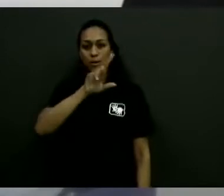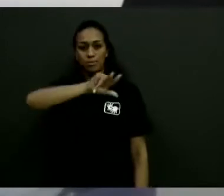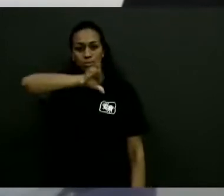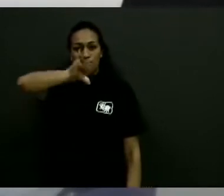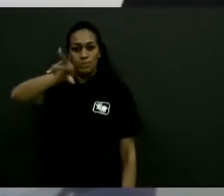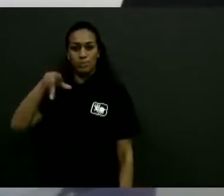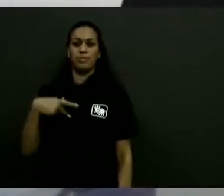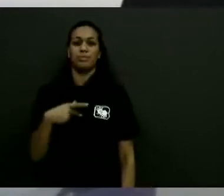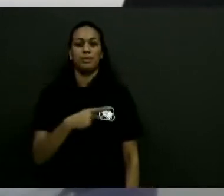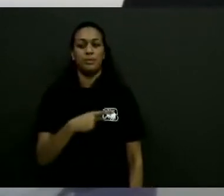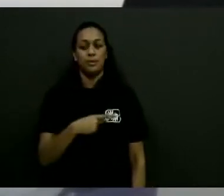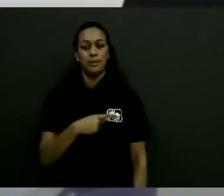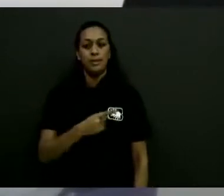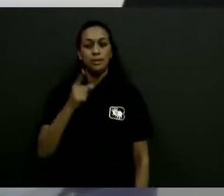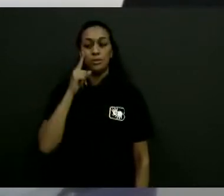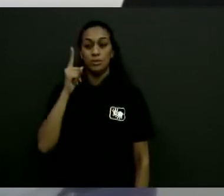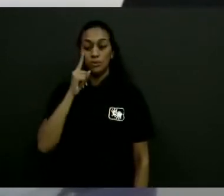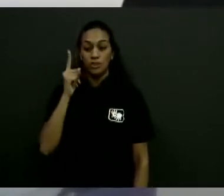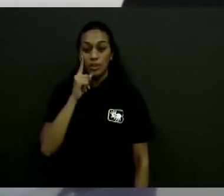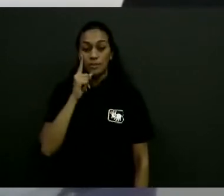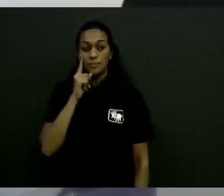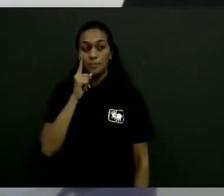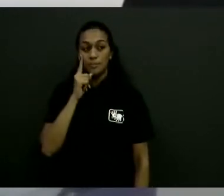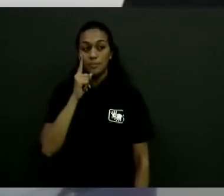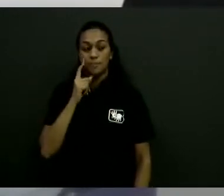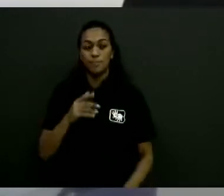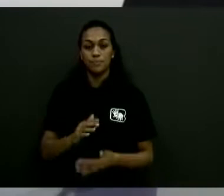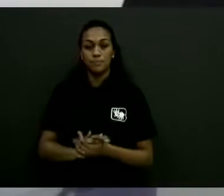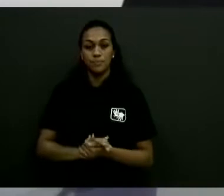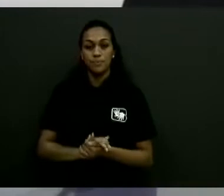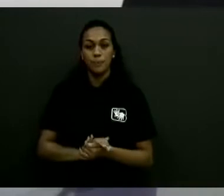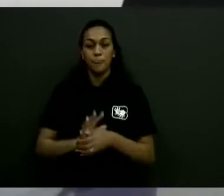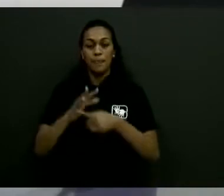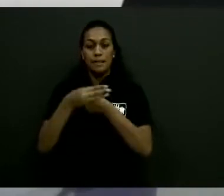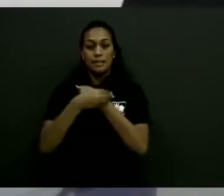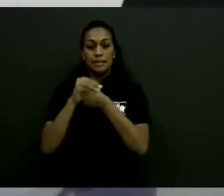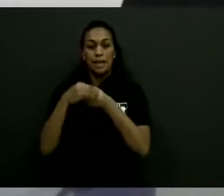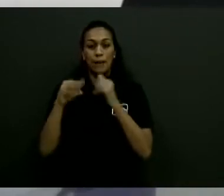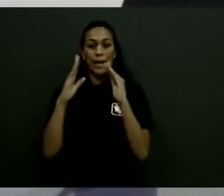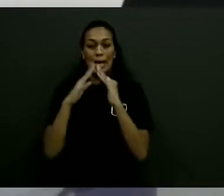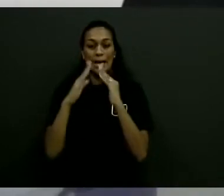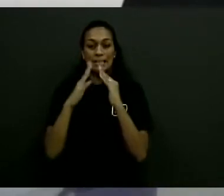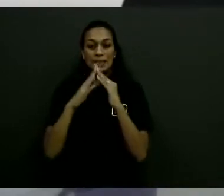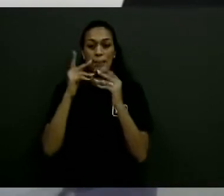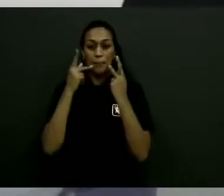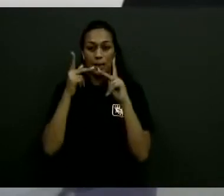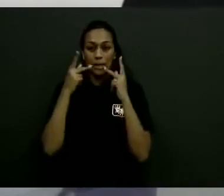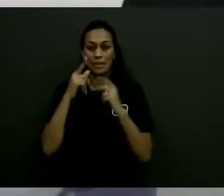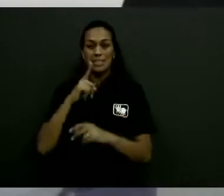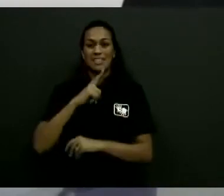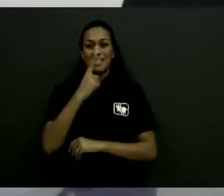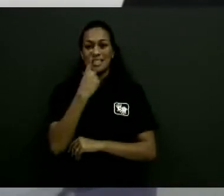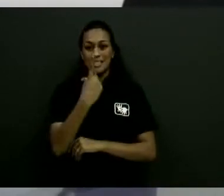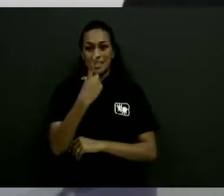coordenadores. Todo dia eu estou pregando nas minhas células familiares. Eu estou dirigindo